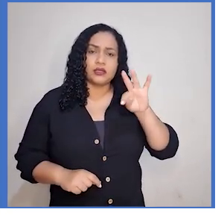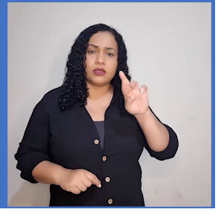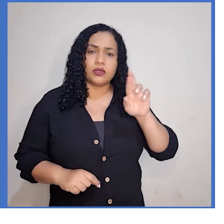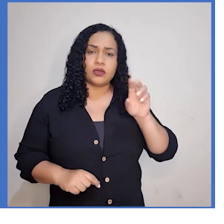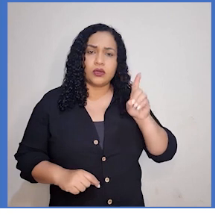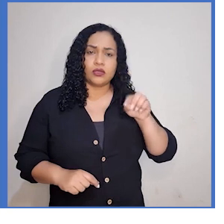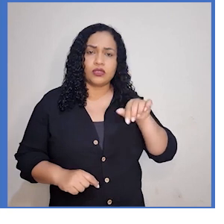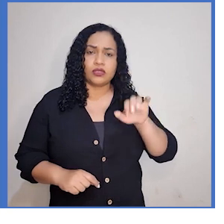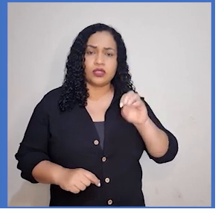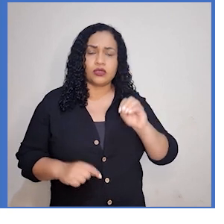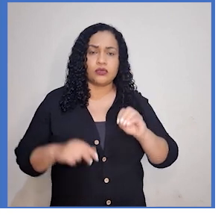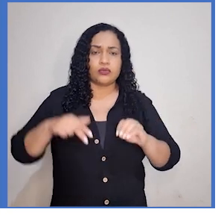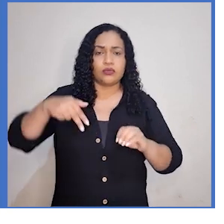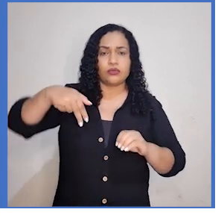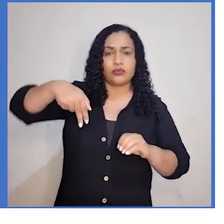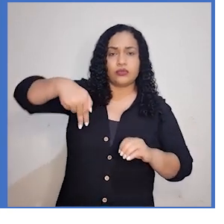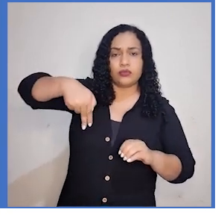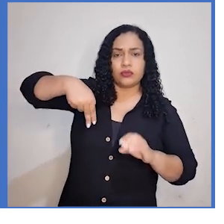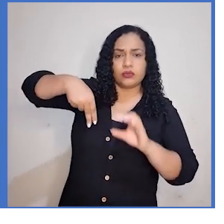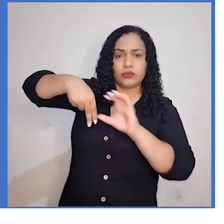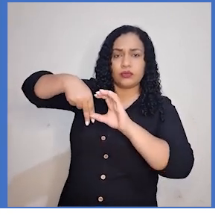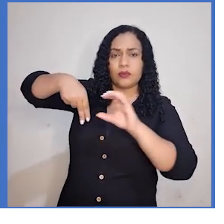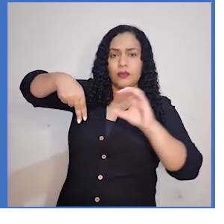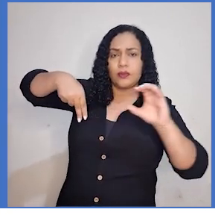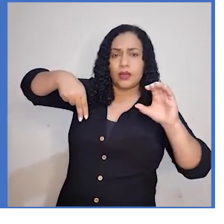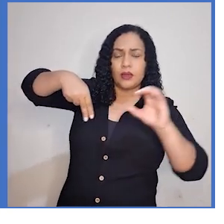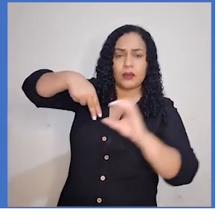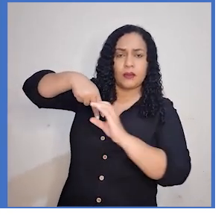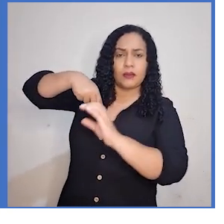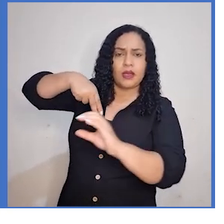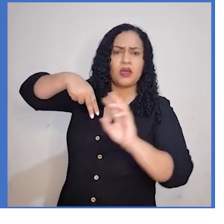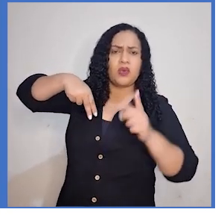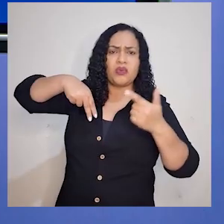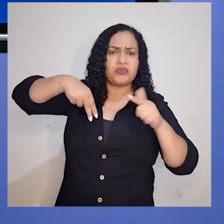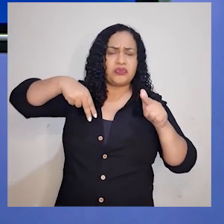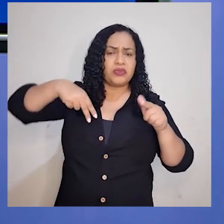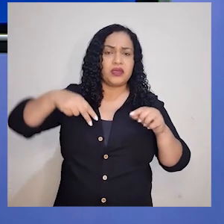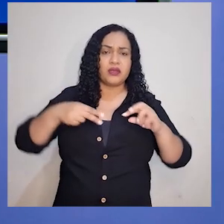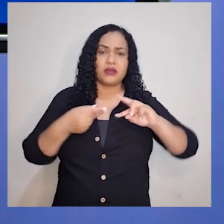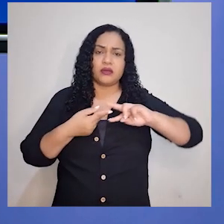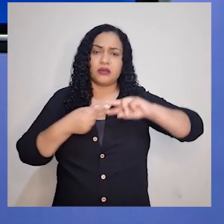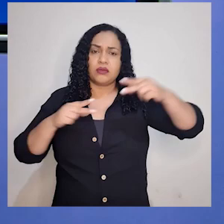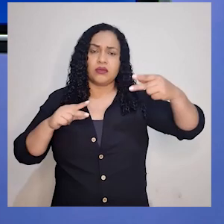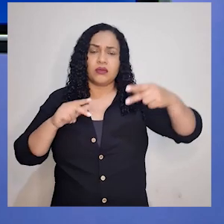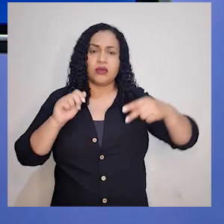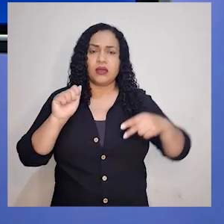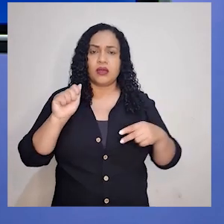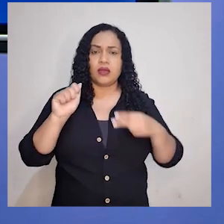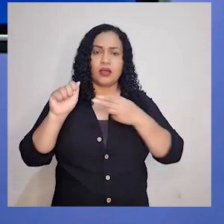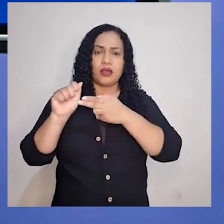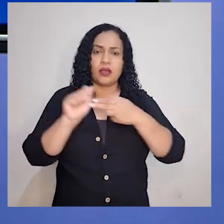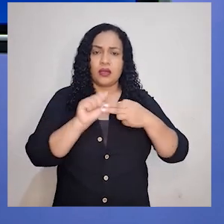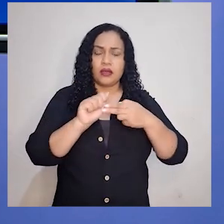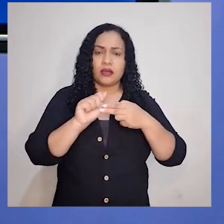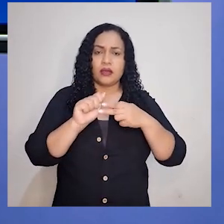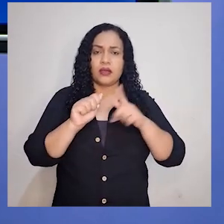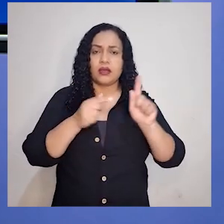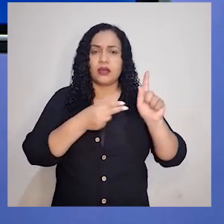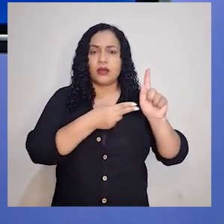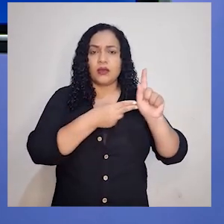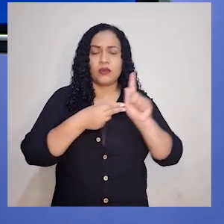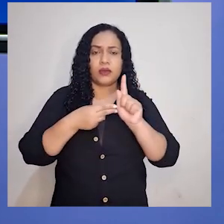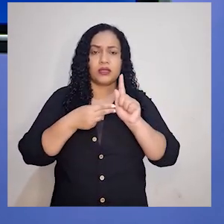nessas moléculas. Qual base nitrogenada não ocorre no DNA? Adenina,